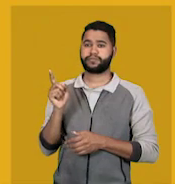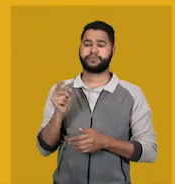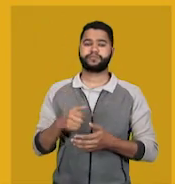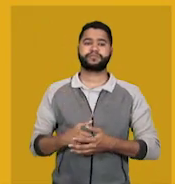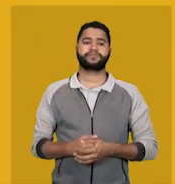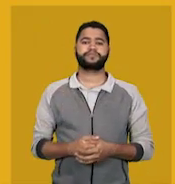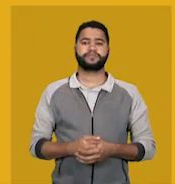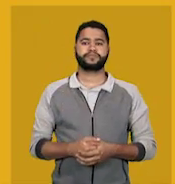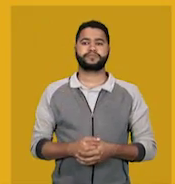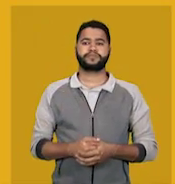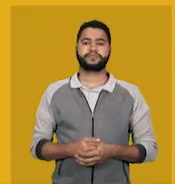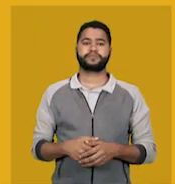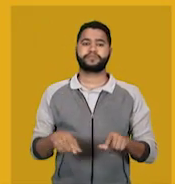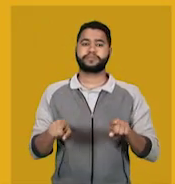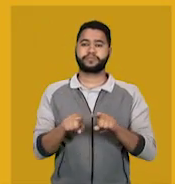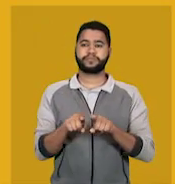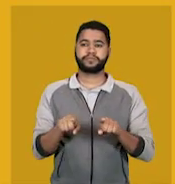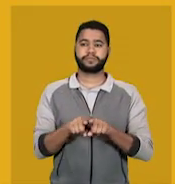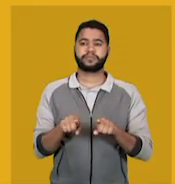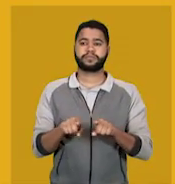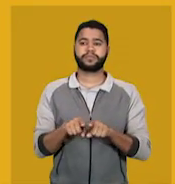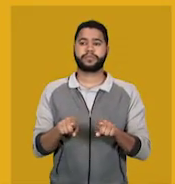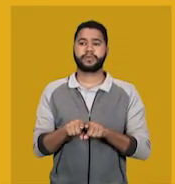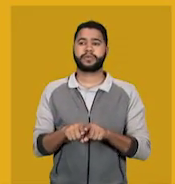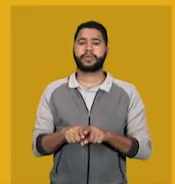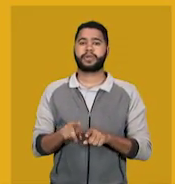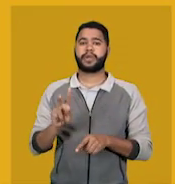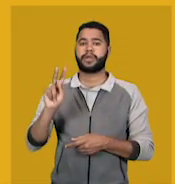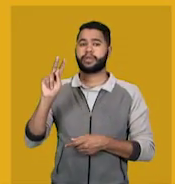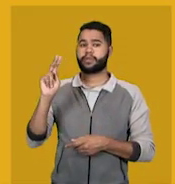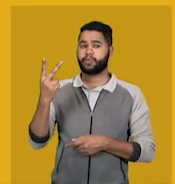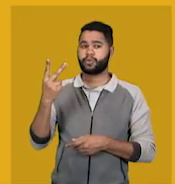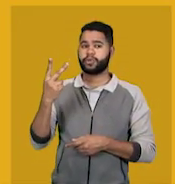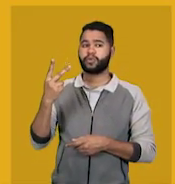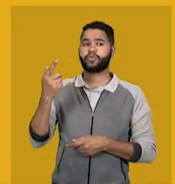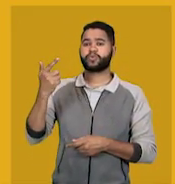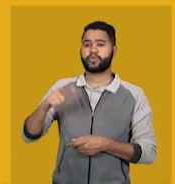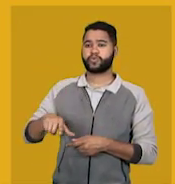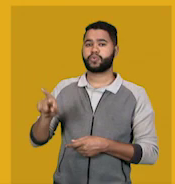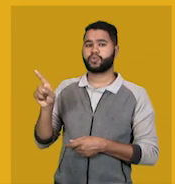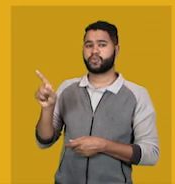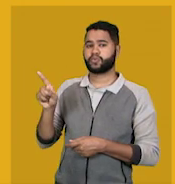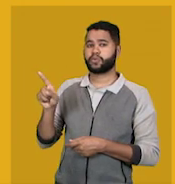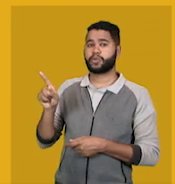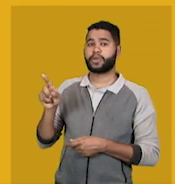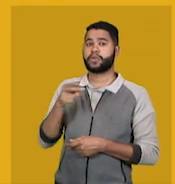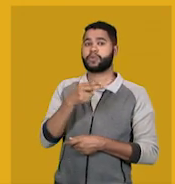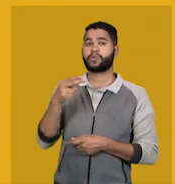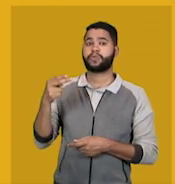dos lados aqui e tenho a minha hipotenusa novamente. Aqui, ó, hipotenusa é igual a 15.